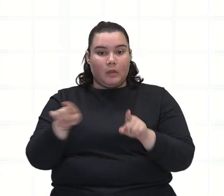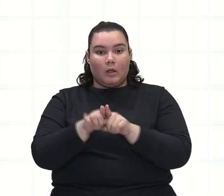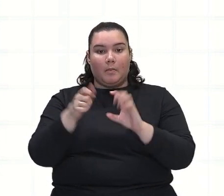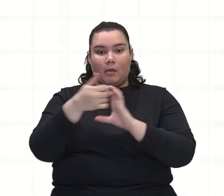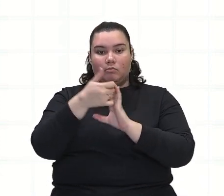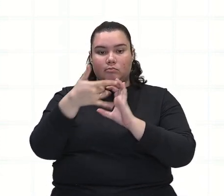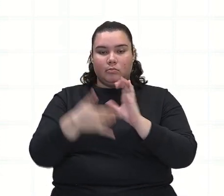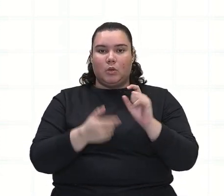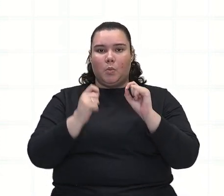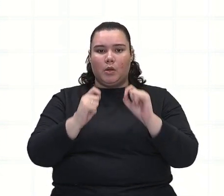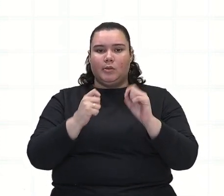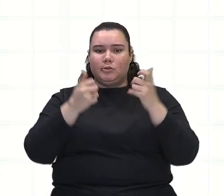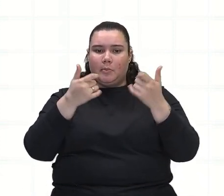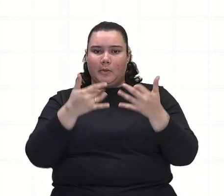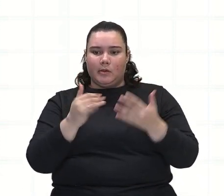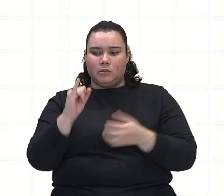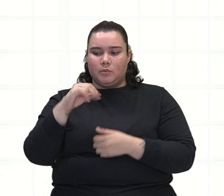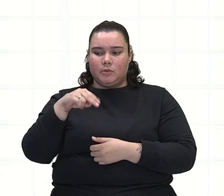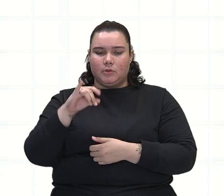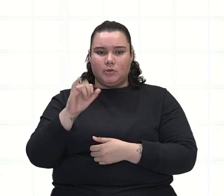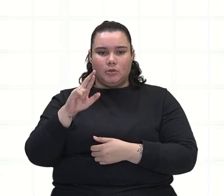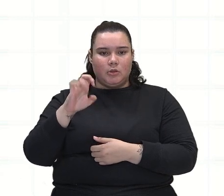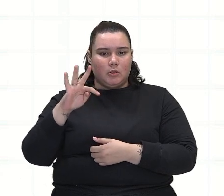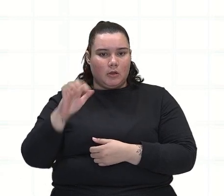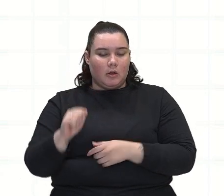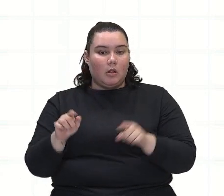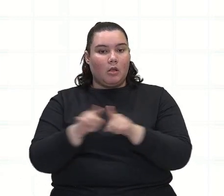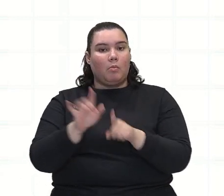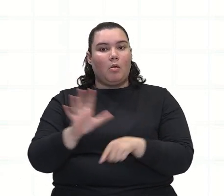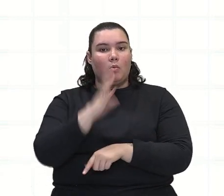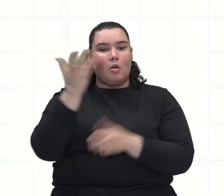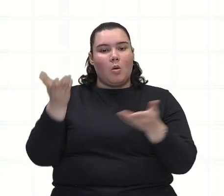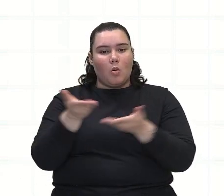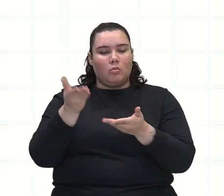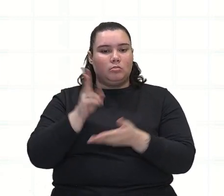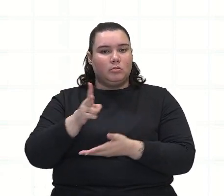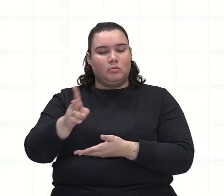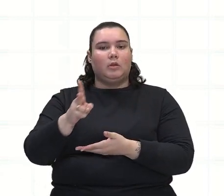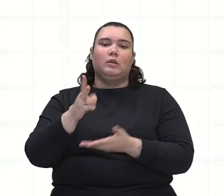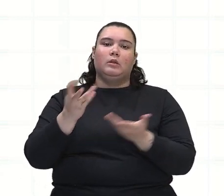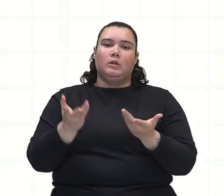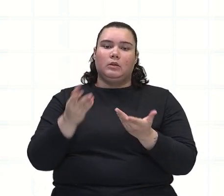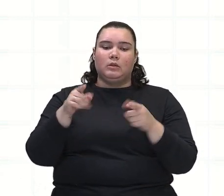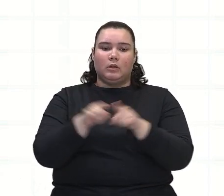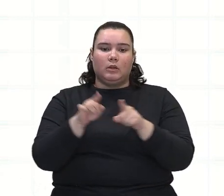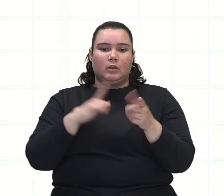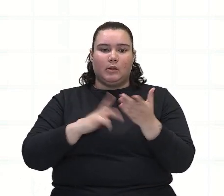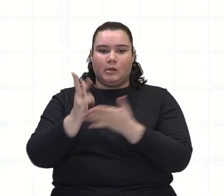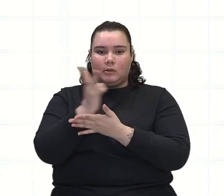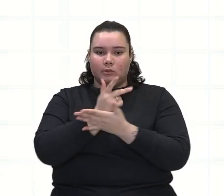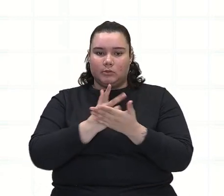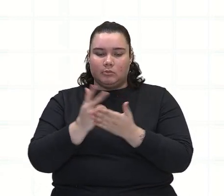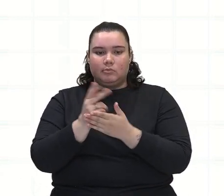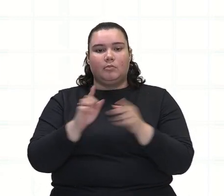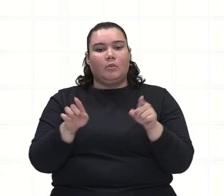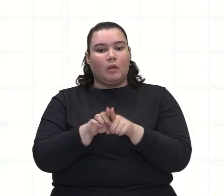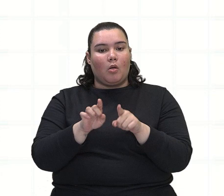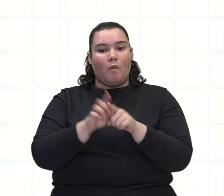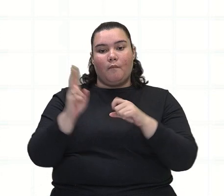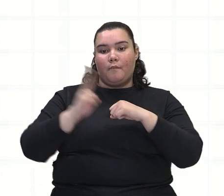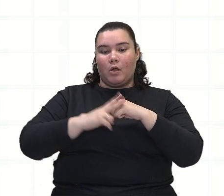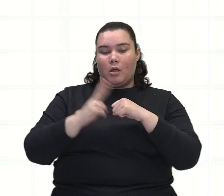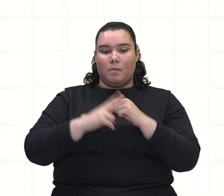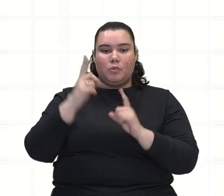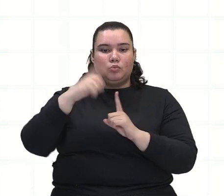o discurso indireto, trata-se de fatos atuais e cotidianos, temos desenhos e temos os verbos no